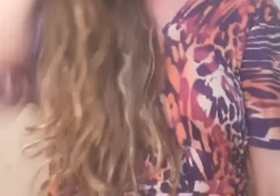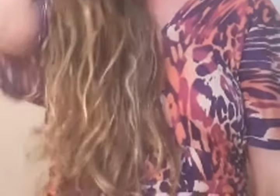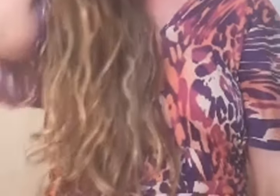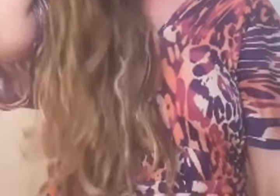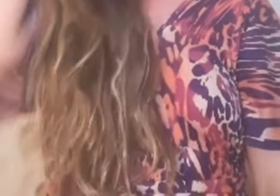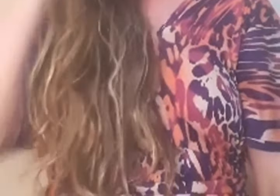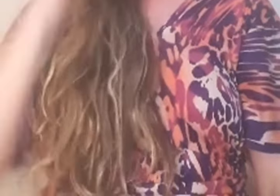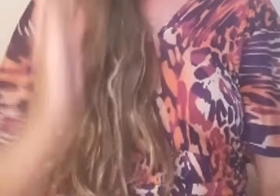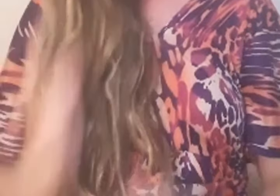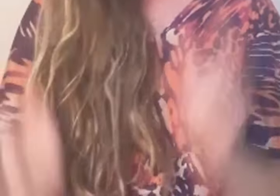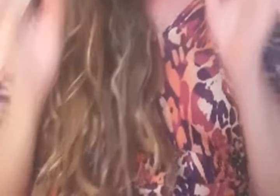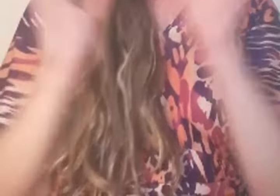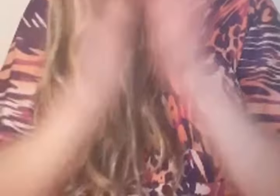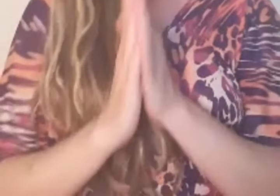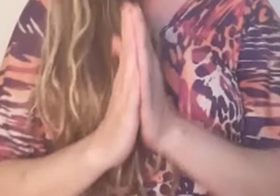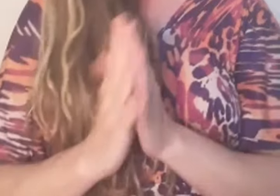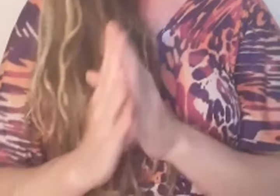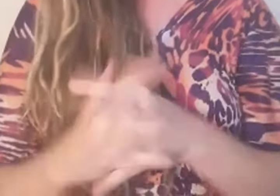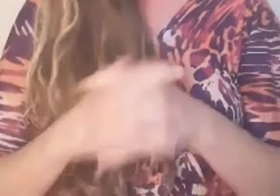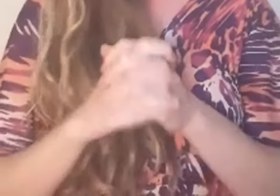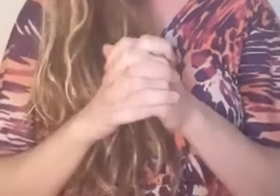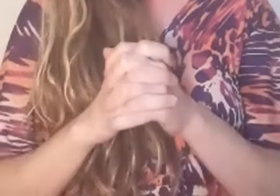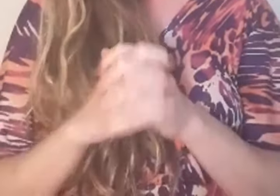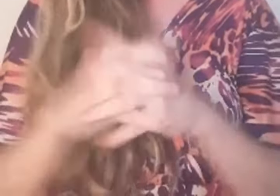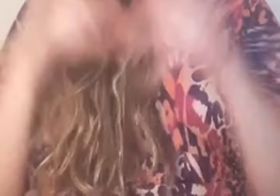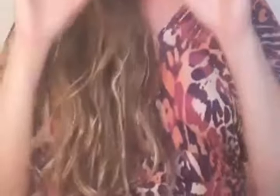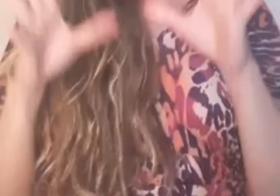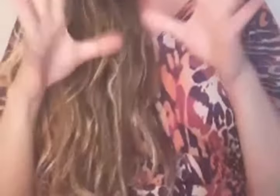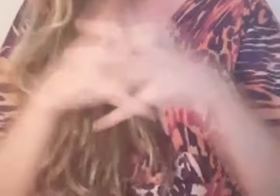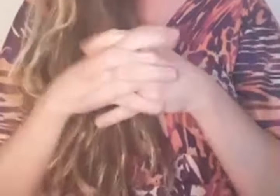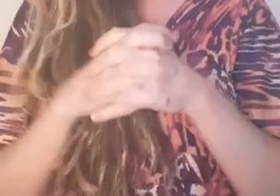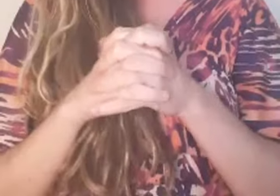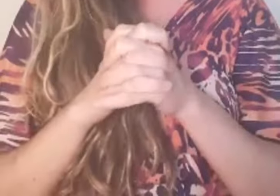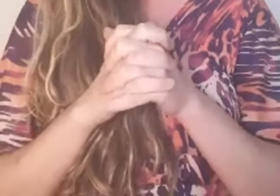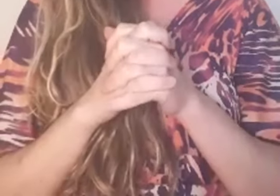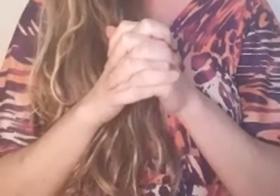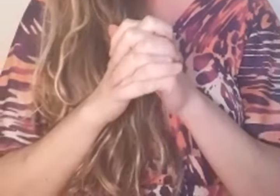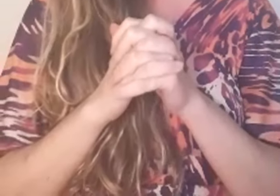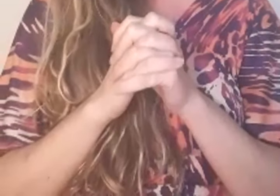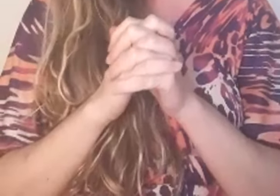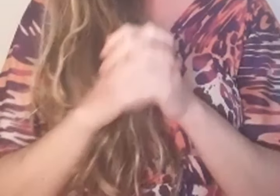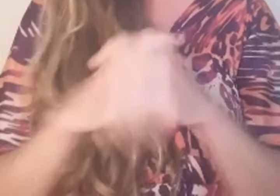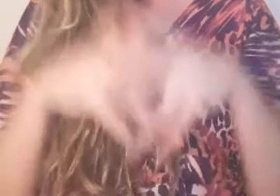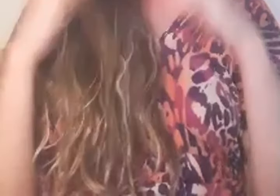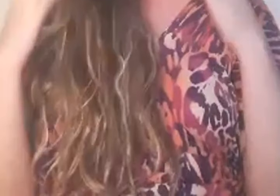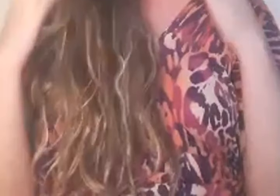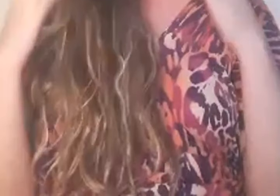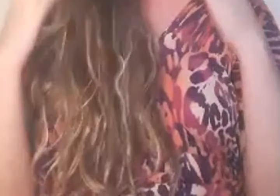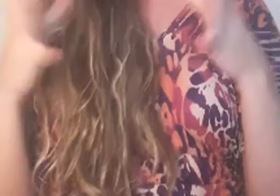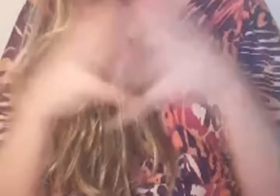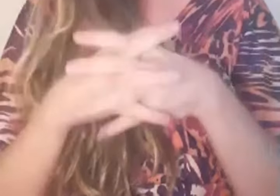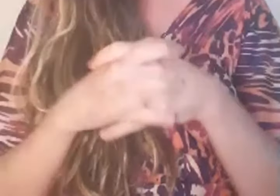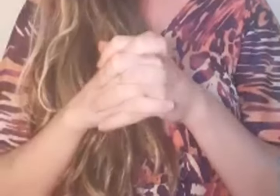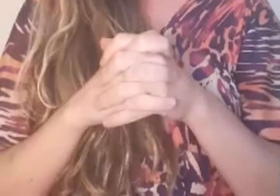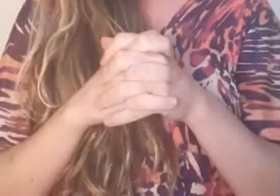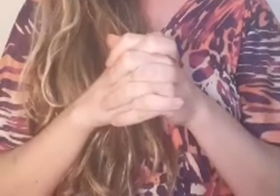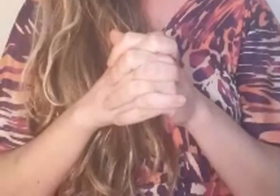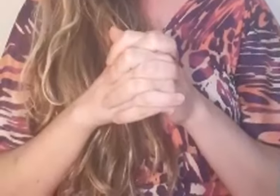diferencial. A gente vai ter acessibilidade com Libras. Então, a primeira live com